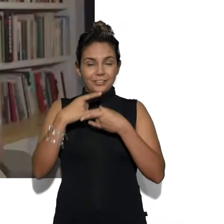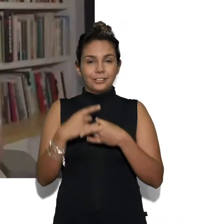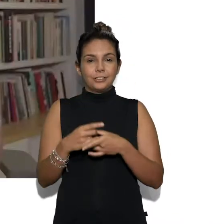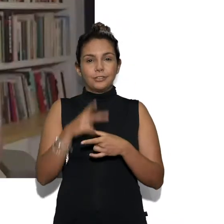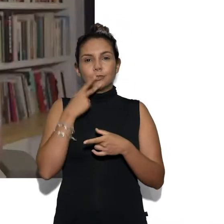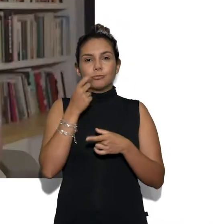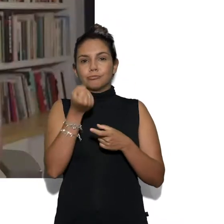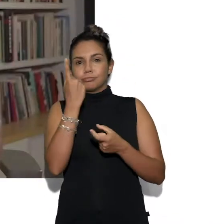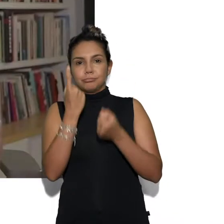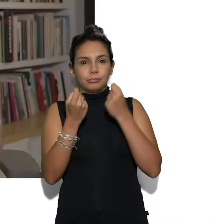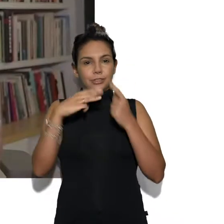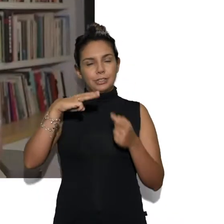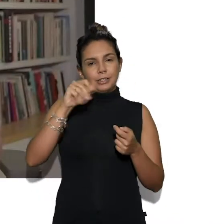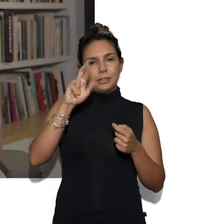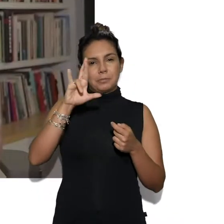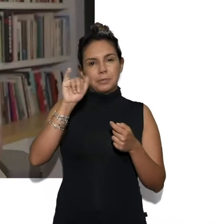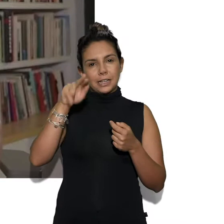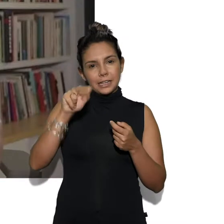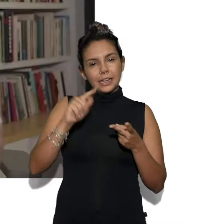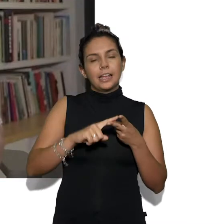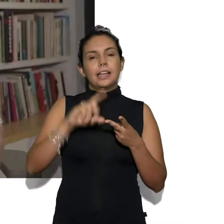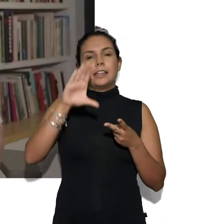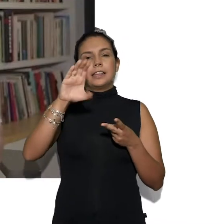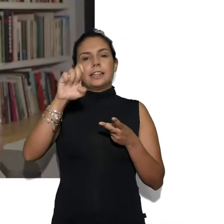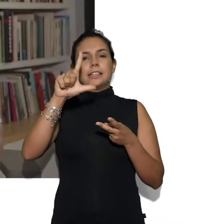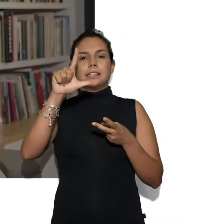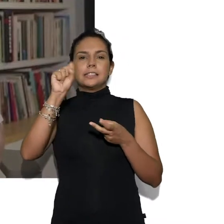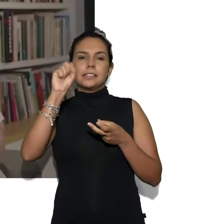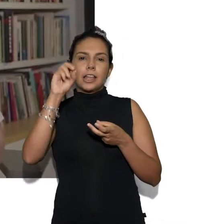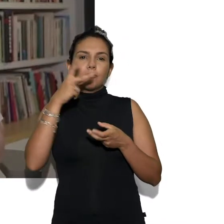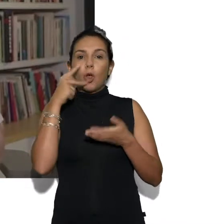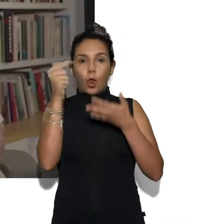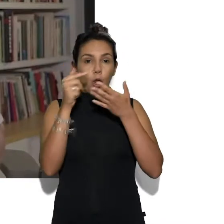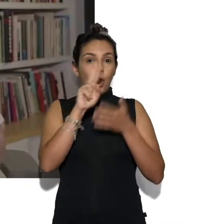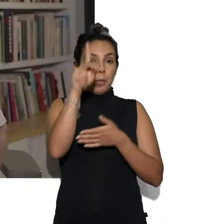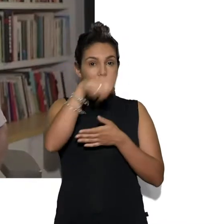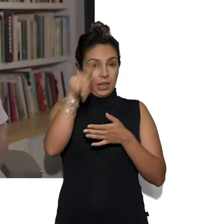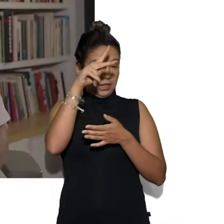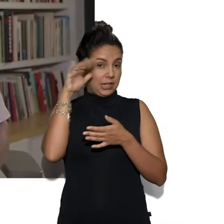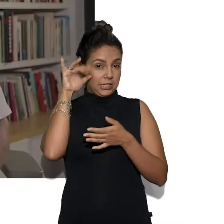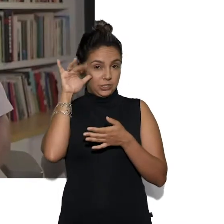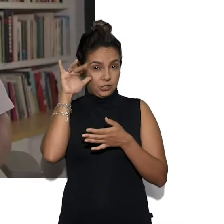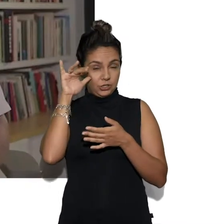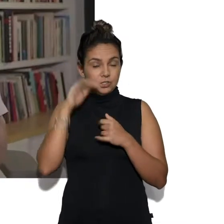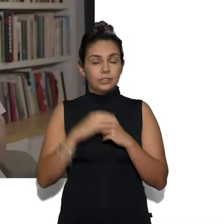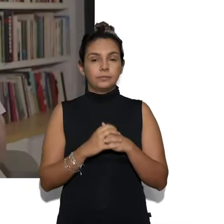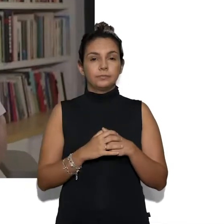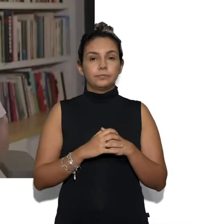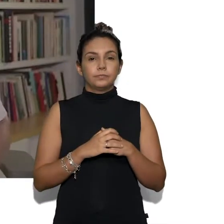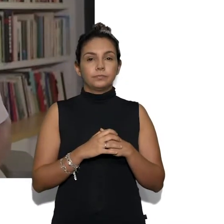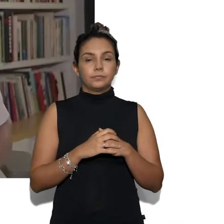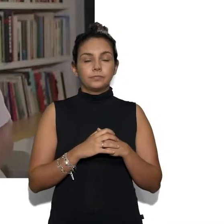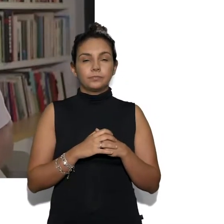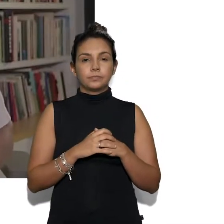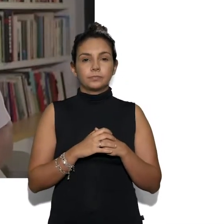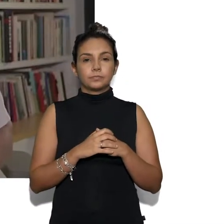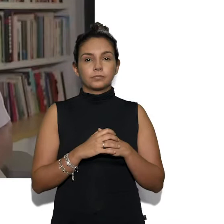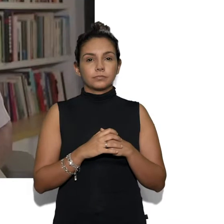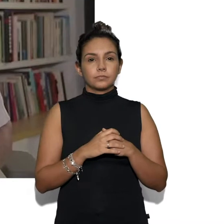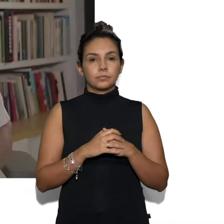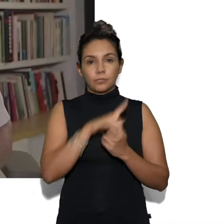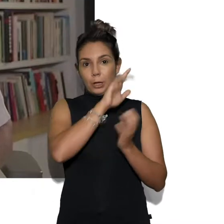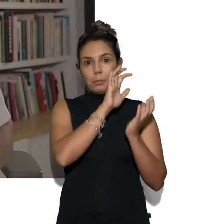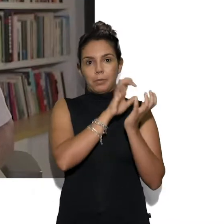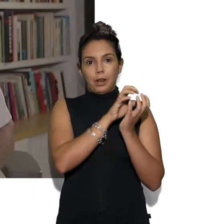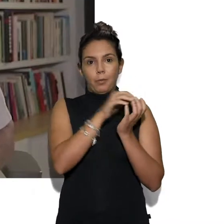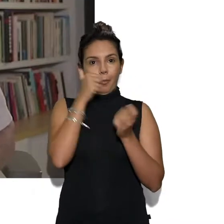por uma, Mariana, Celso Adolfo, querido Celso, Flávia Suassuna cumpriu e está aqui ouvindo a gente, lá de